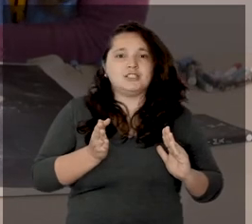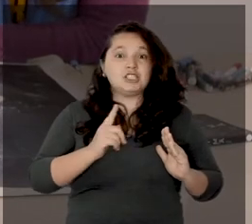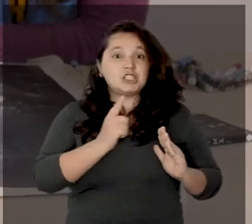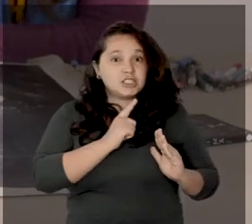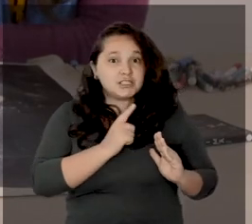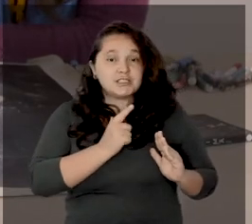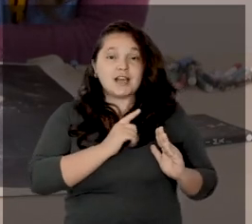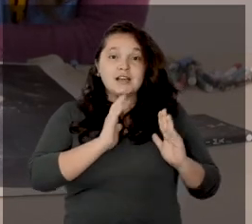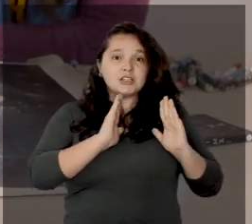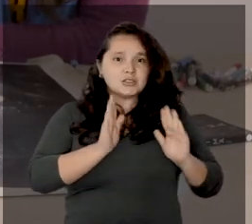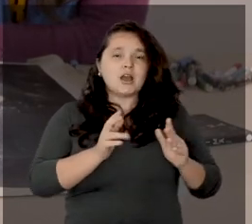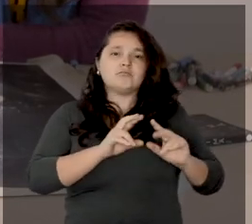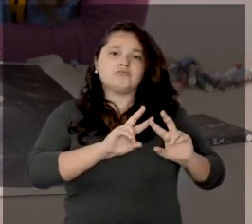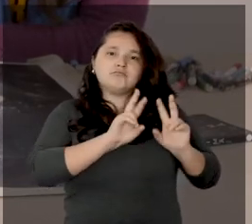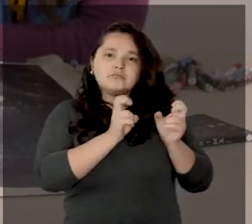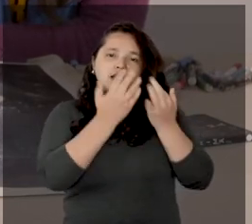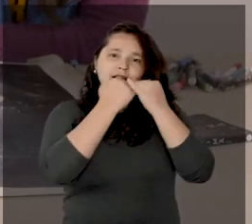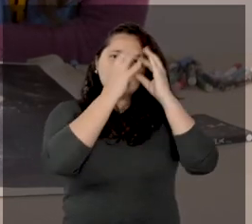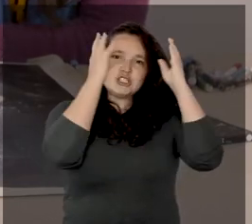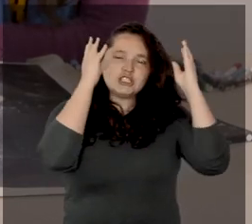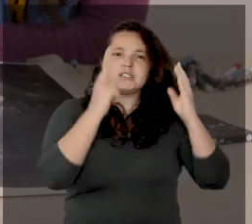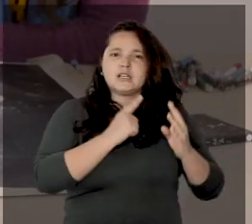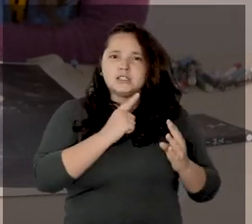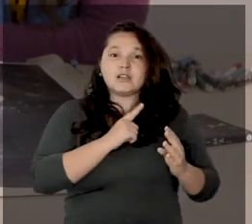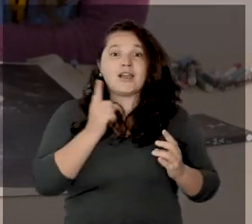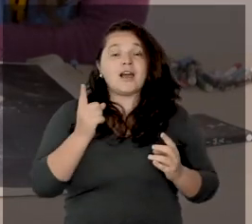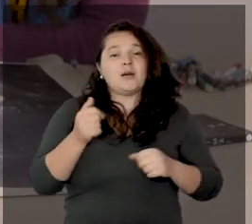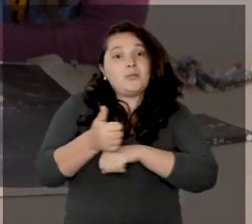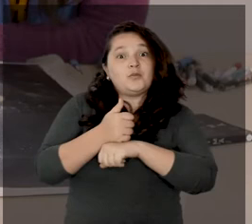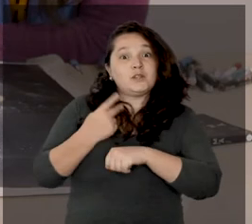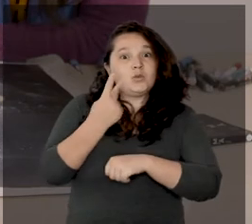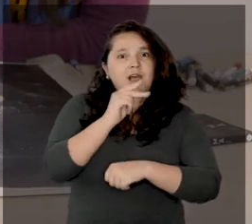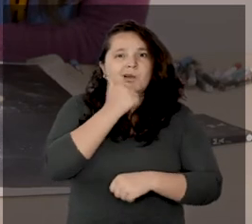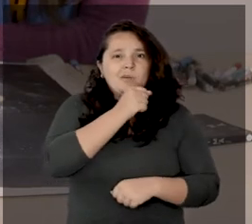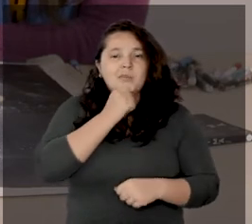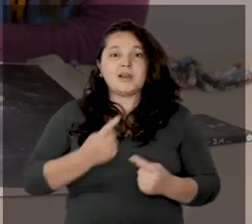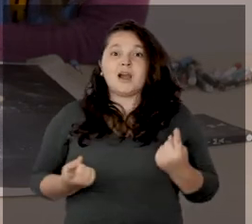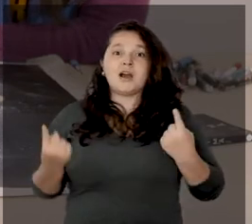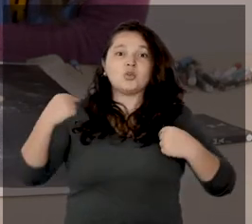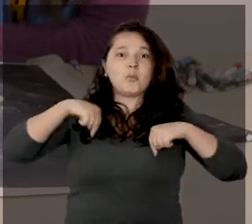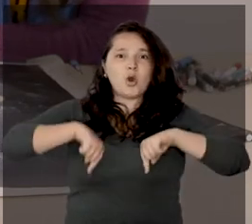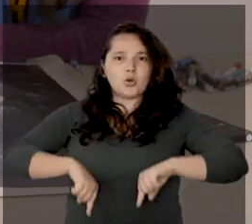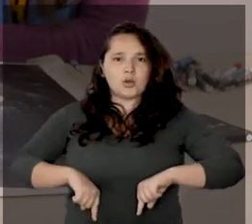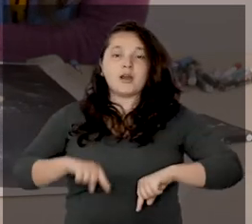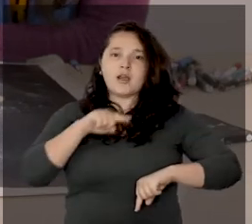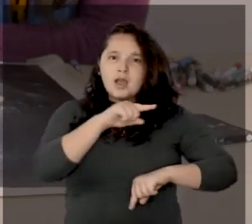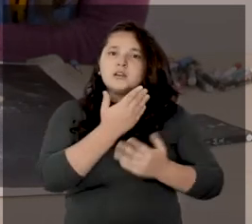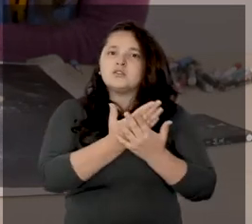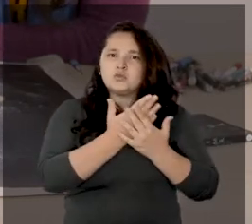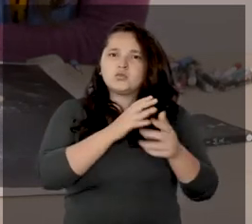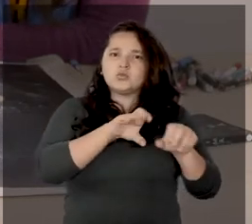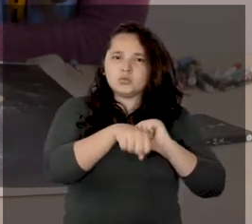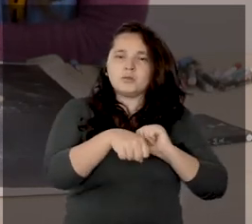indígenas, povos indígenas, né? Enfim, ela era antropóloga, fez antropologia. Isso povoava também, enfim,